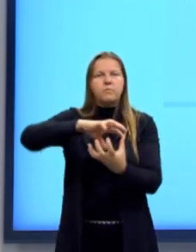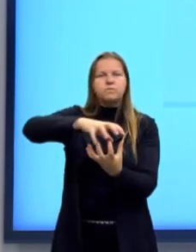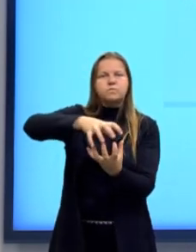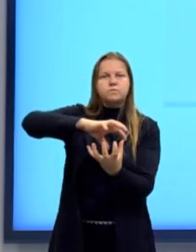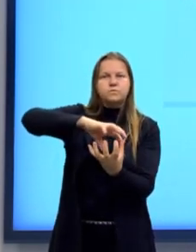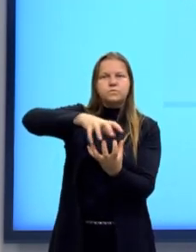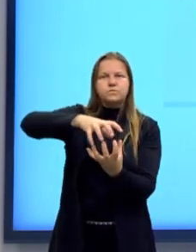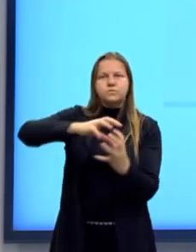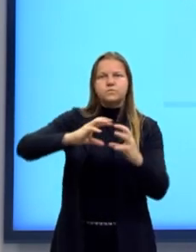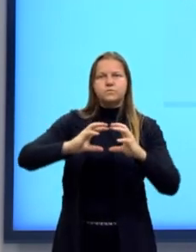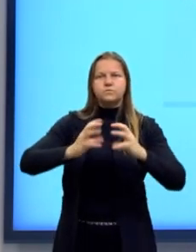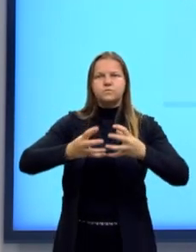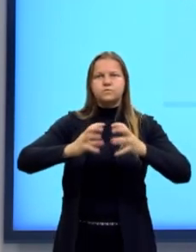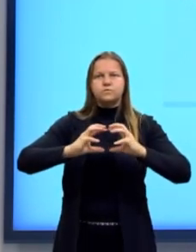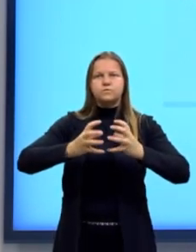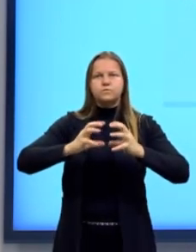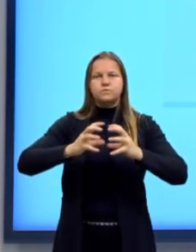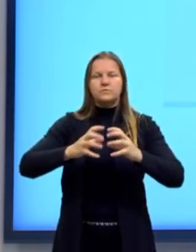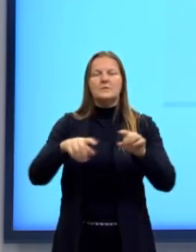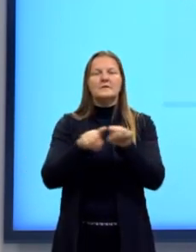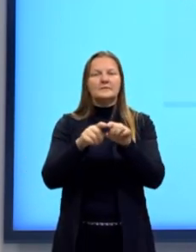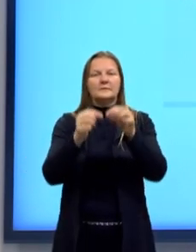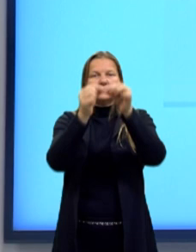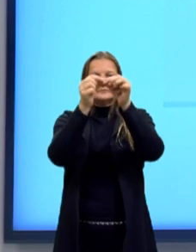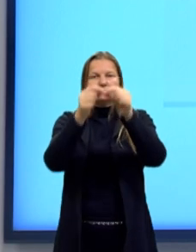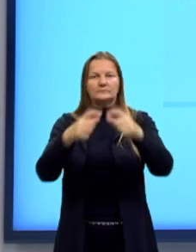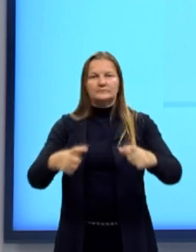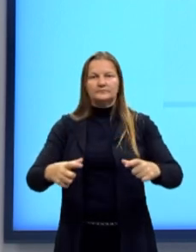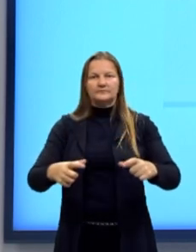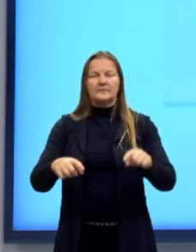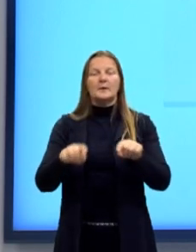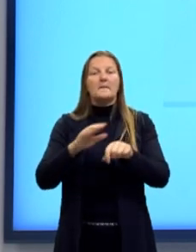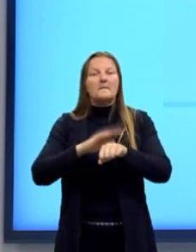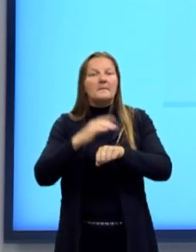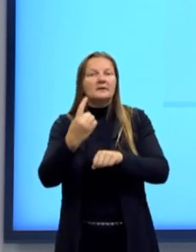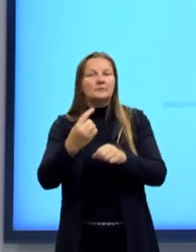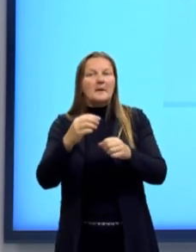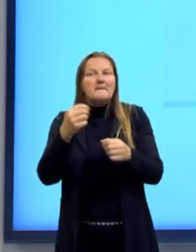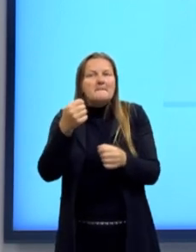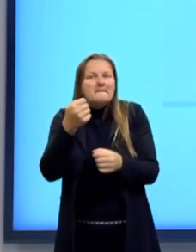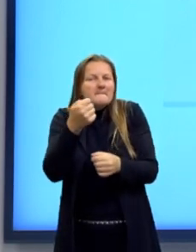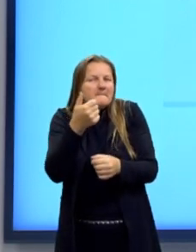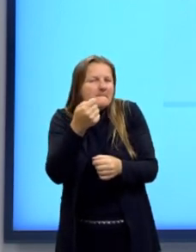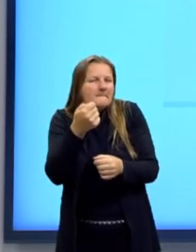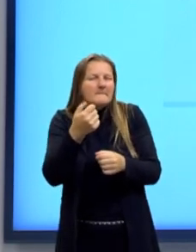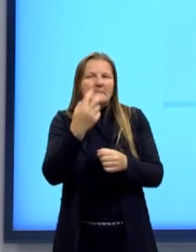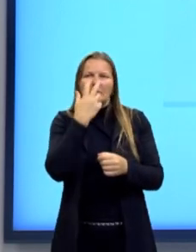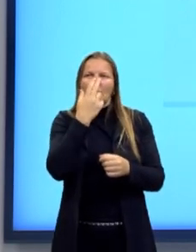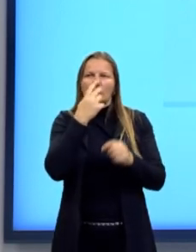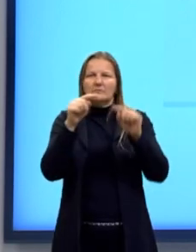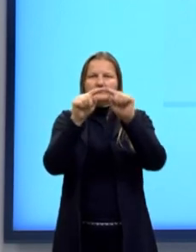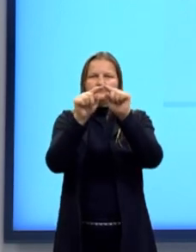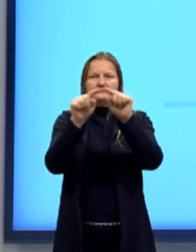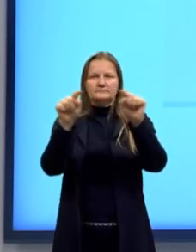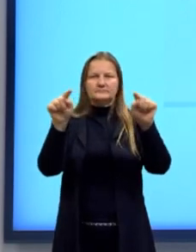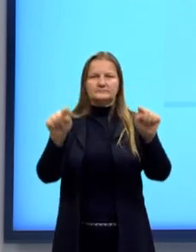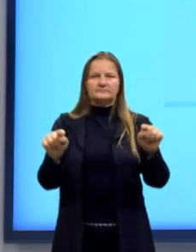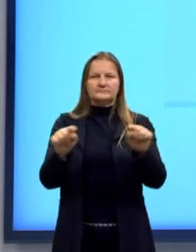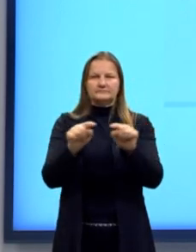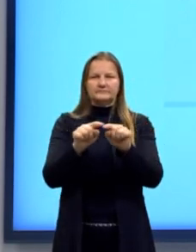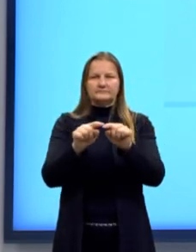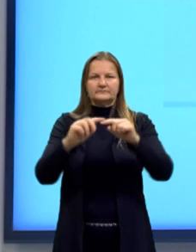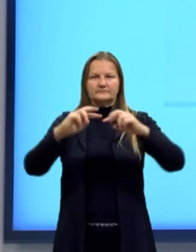mais uma figura que ela se assemelha ao formato do cilindro mas é que a gente tem um retângulo que vai